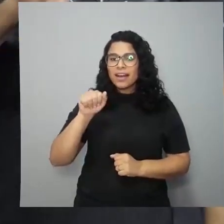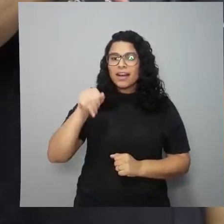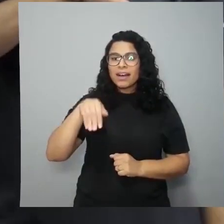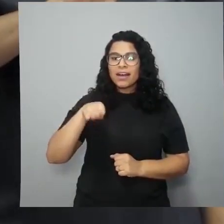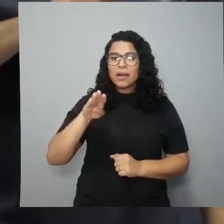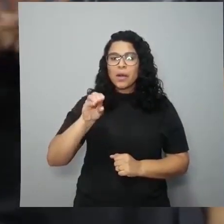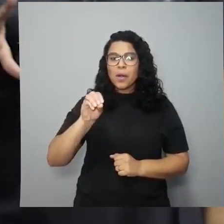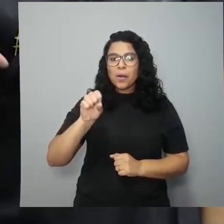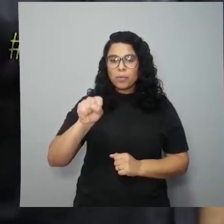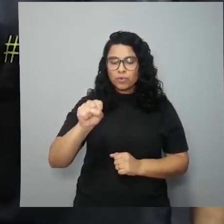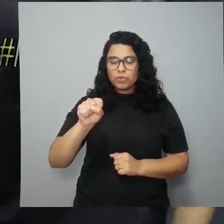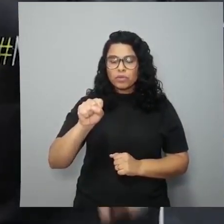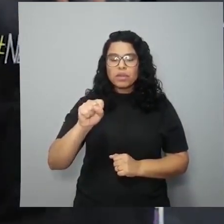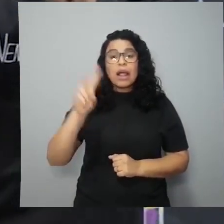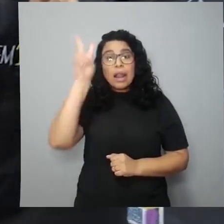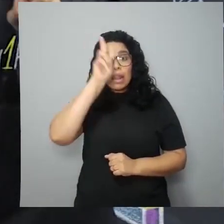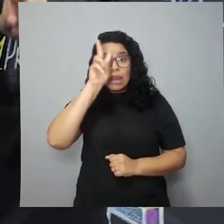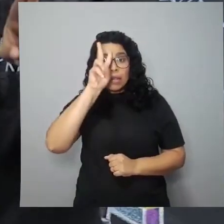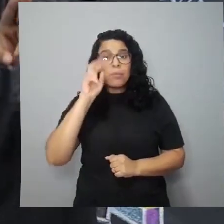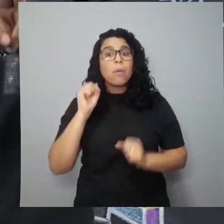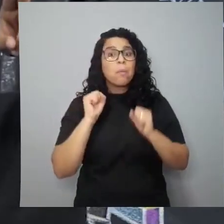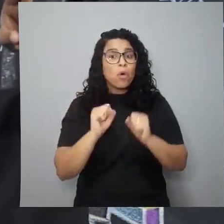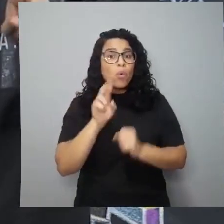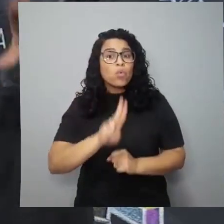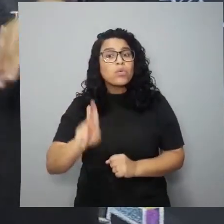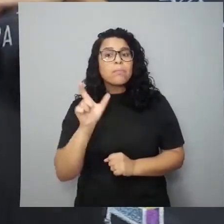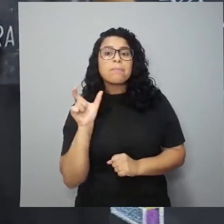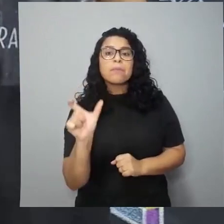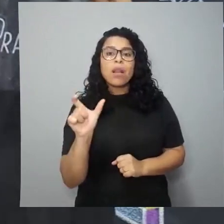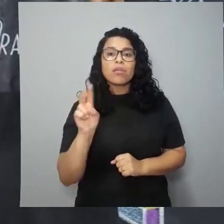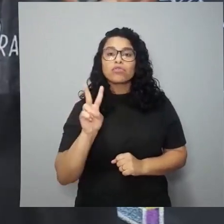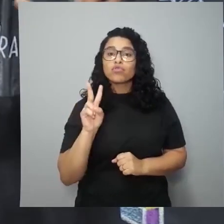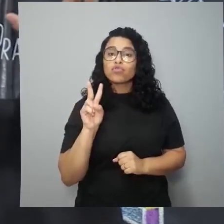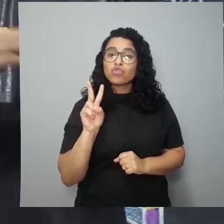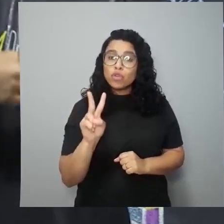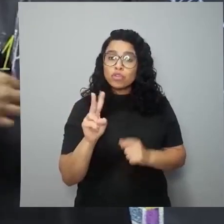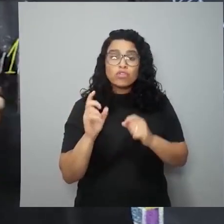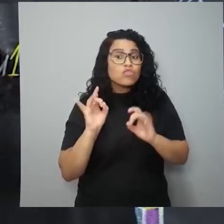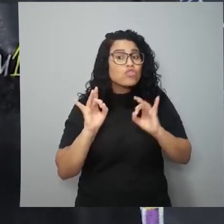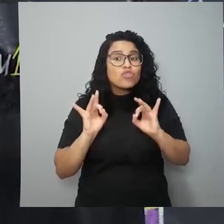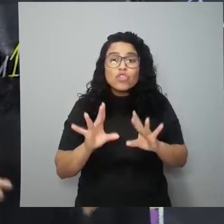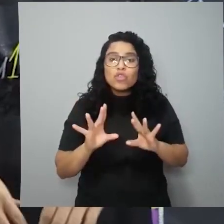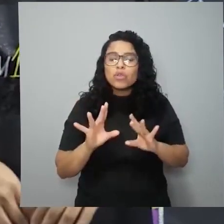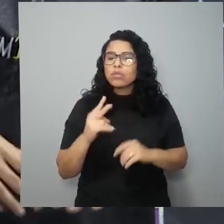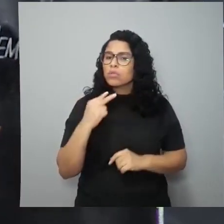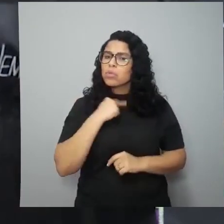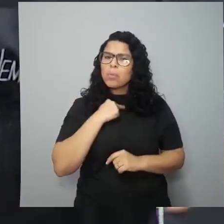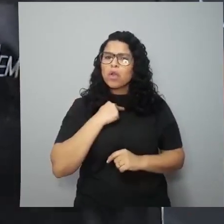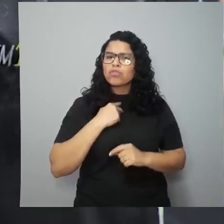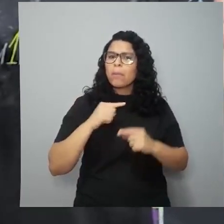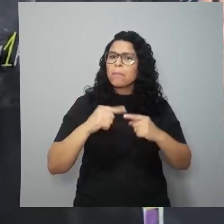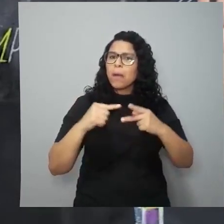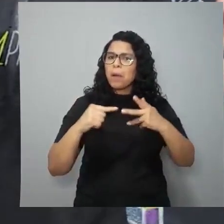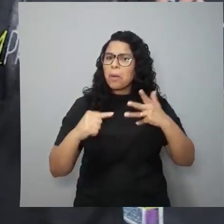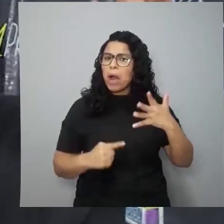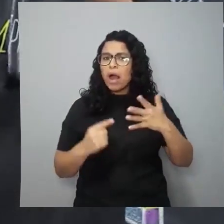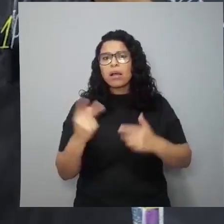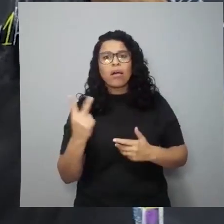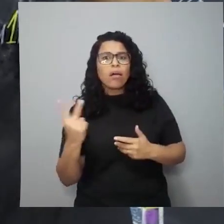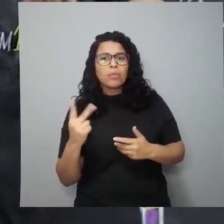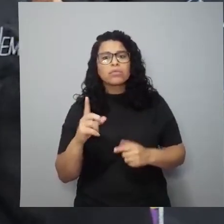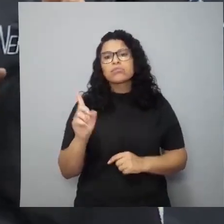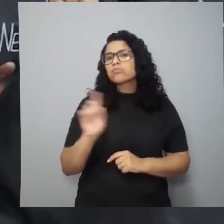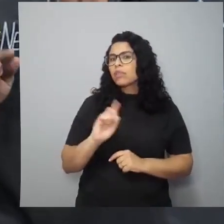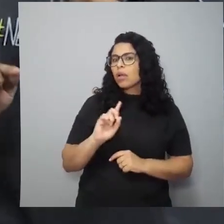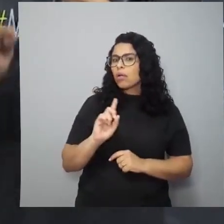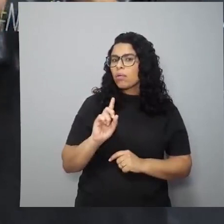ambos. Lembra que eu só posso usar ambos para 2 elementos, hein, gente? Eu não posso usar para vários, porque às vezes a pessoa escreve vários elementos e diz ambos. Não, ambos eu só posso